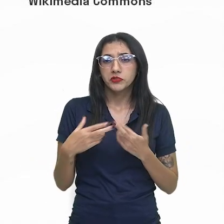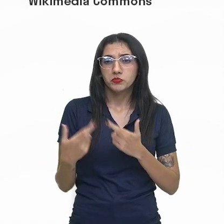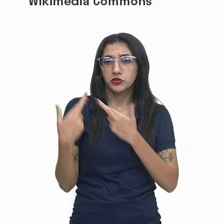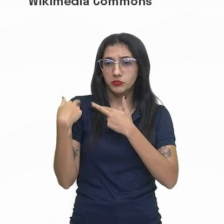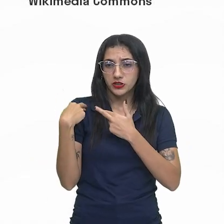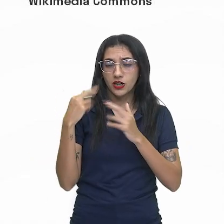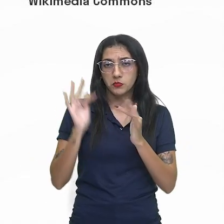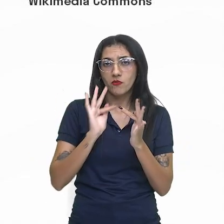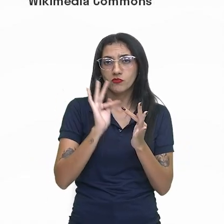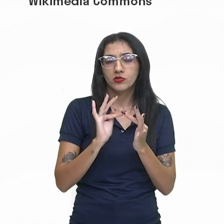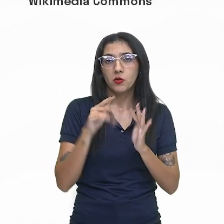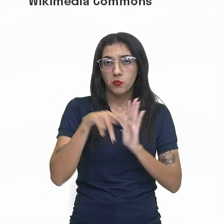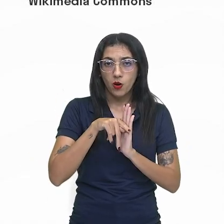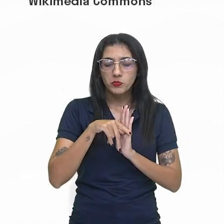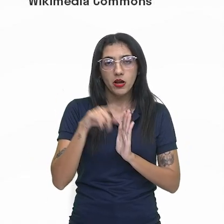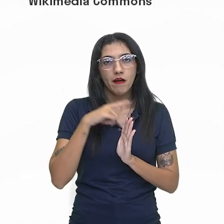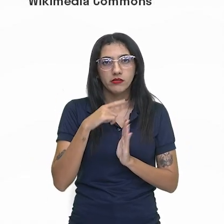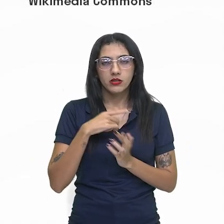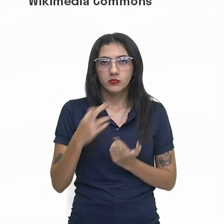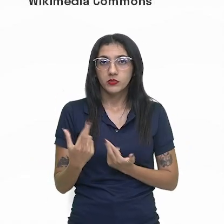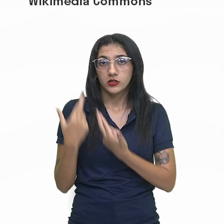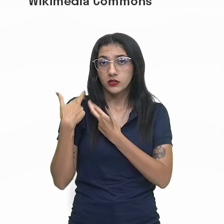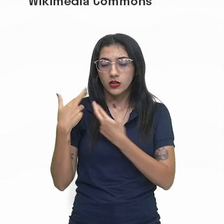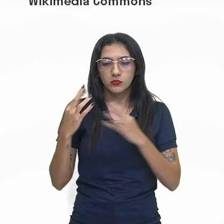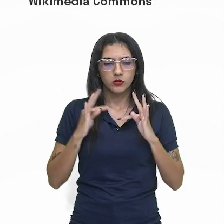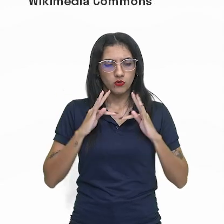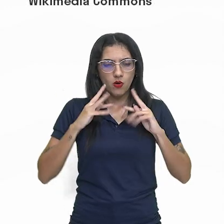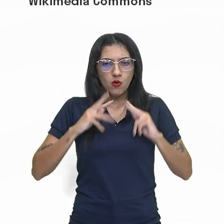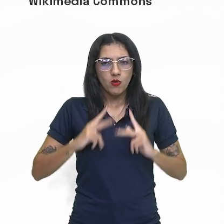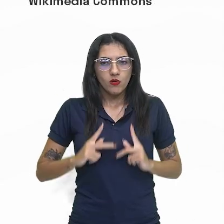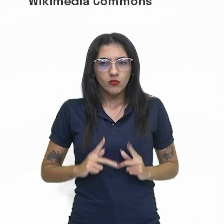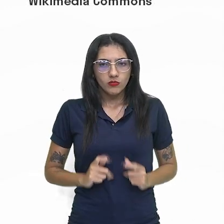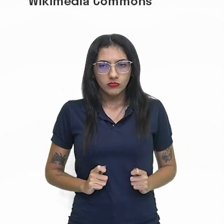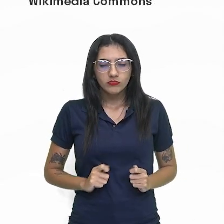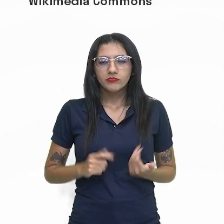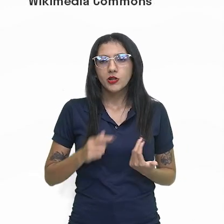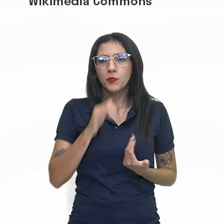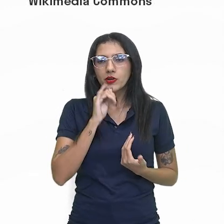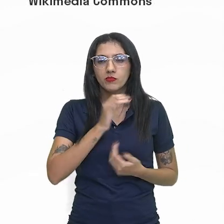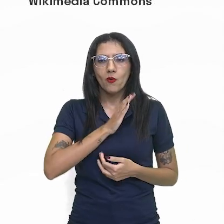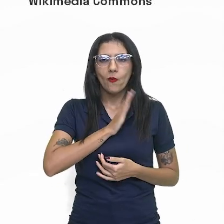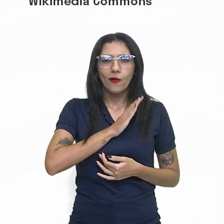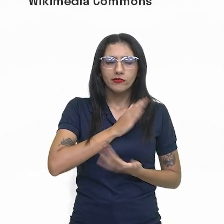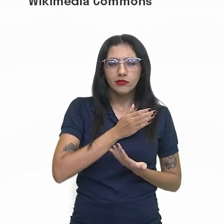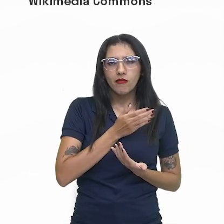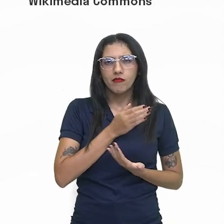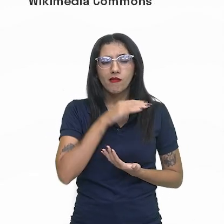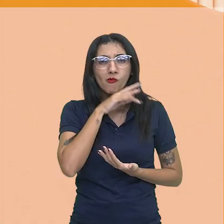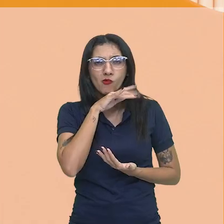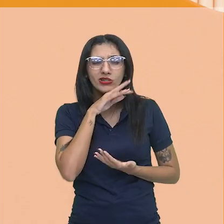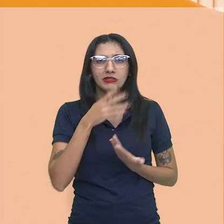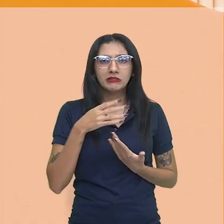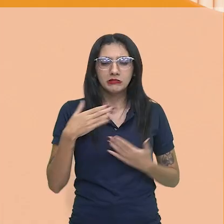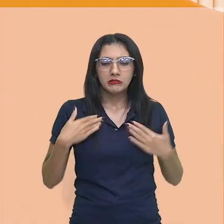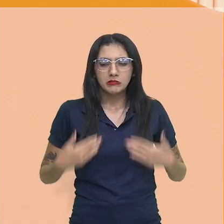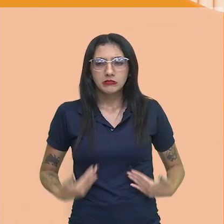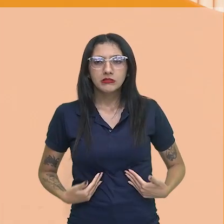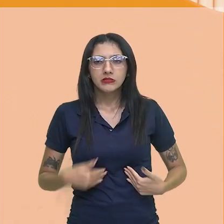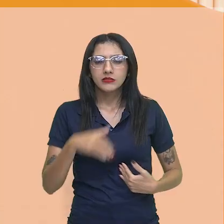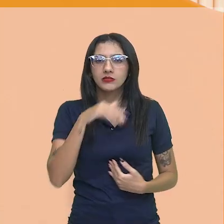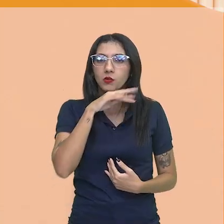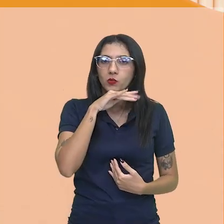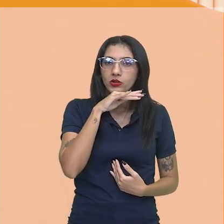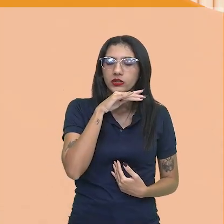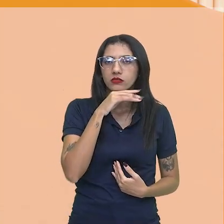específica, né, e vai atuar para que o todo funcione. Se o coração não está bem, o nosso corpo não vai bem, né?